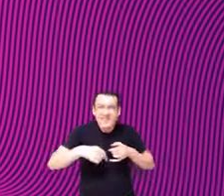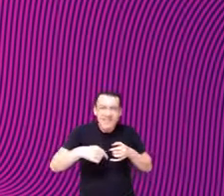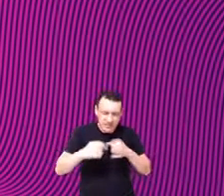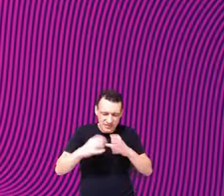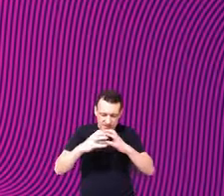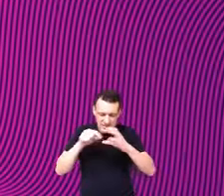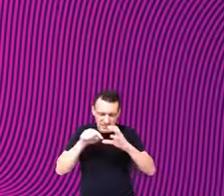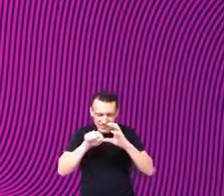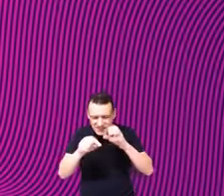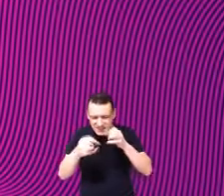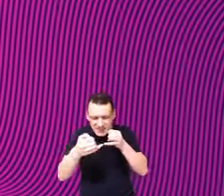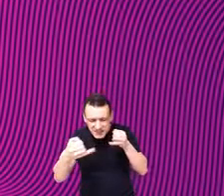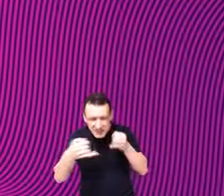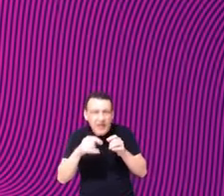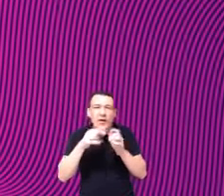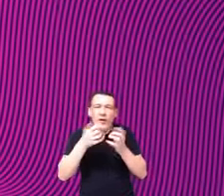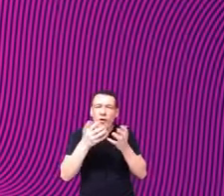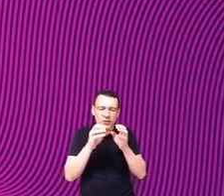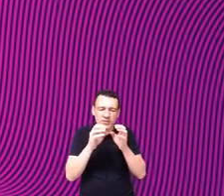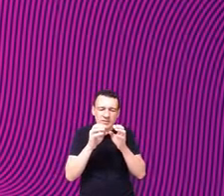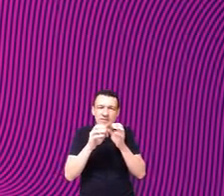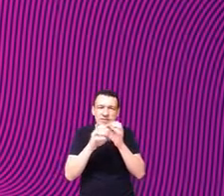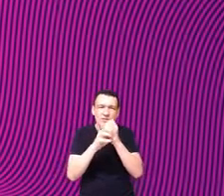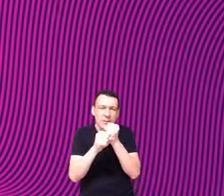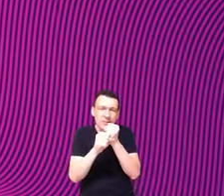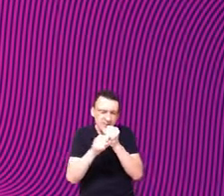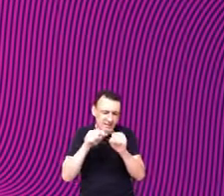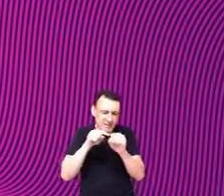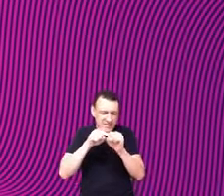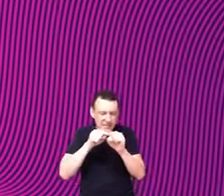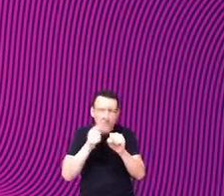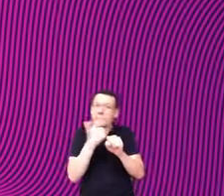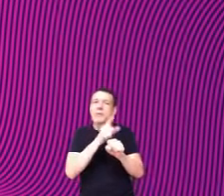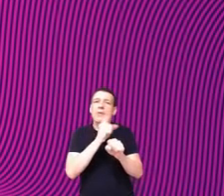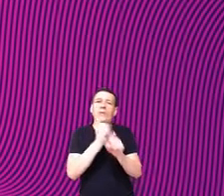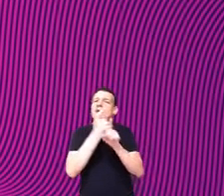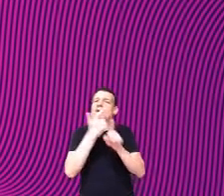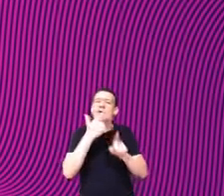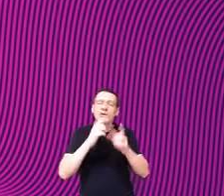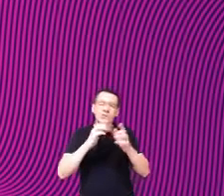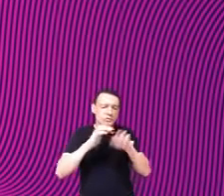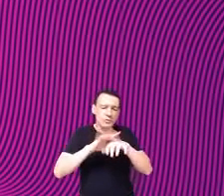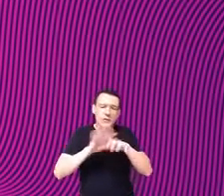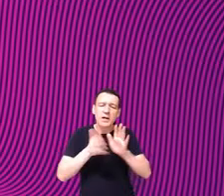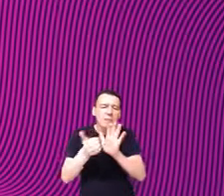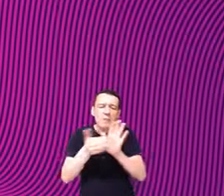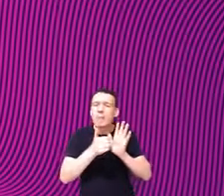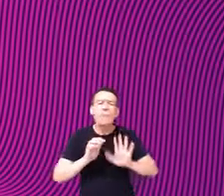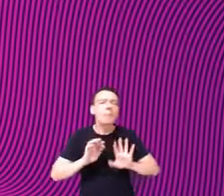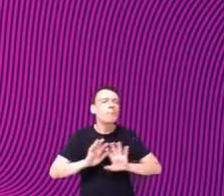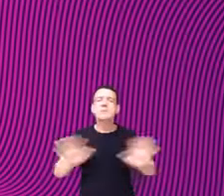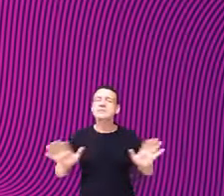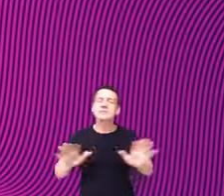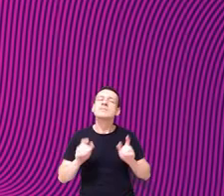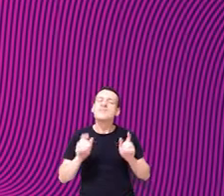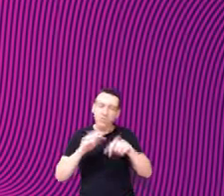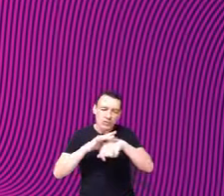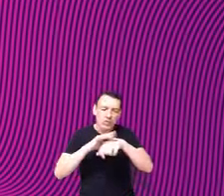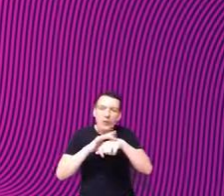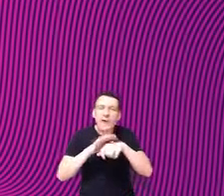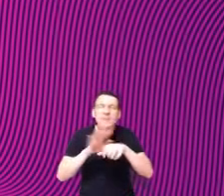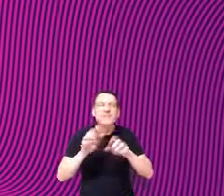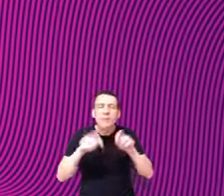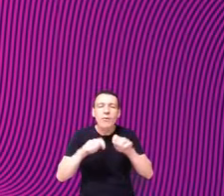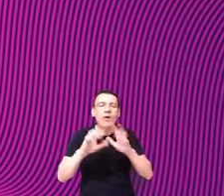intensificado, né? É muito mais simples ainda do que a questão de doenças raras e que está tudo nesse guarda-chuva, né? Do que a gente chama de